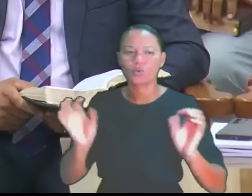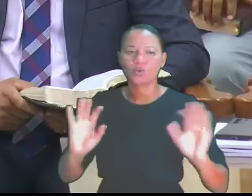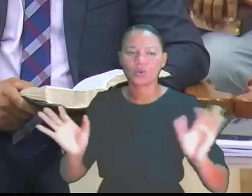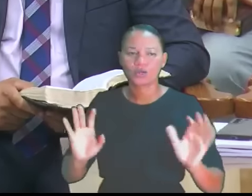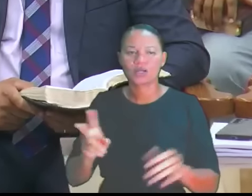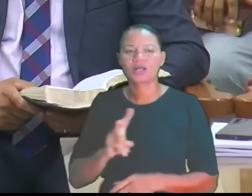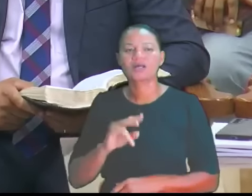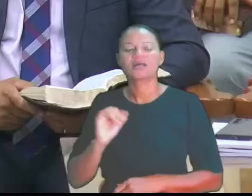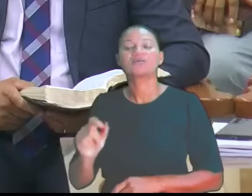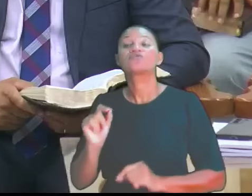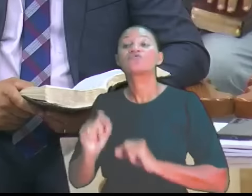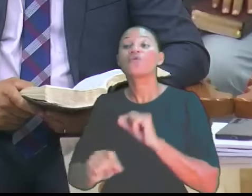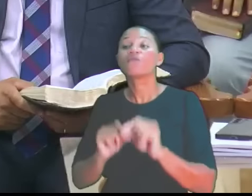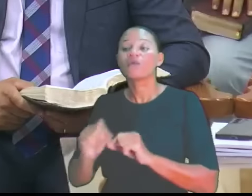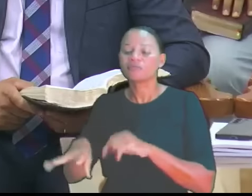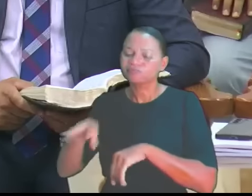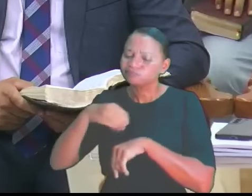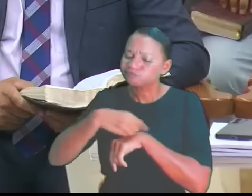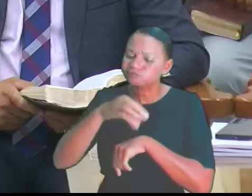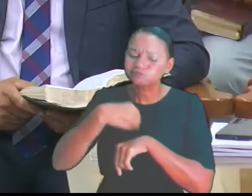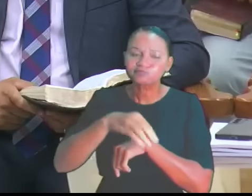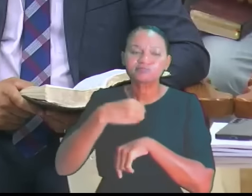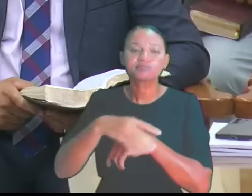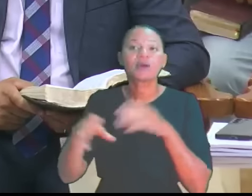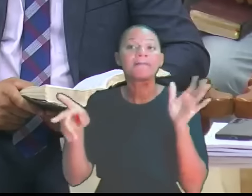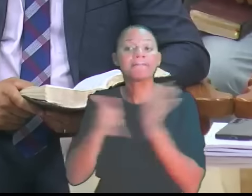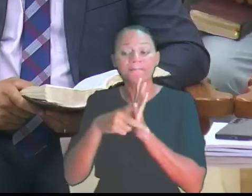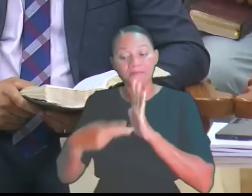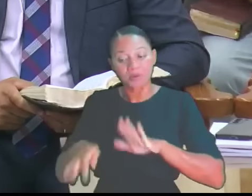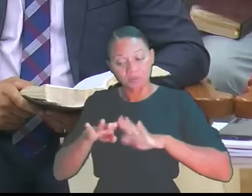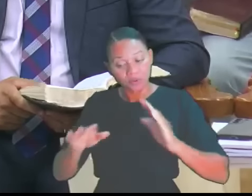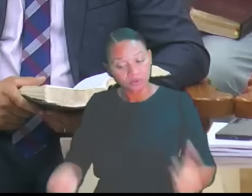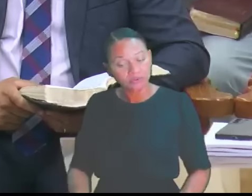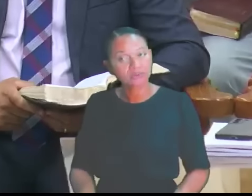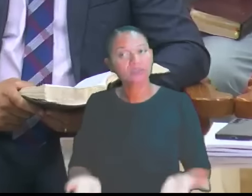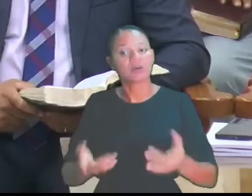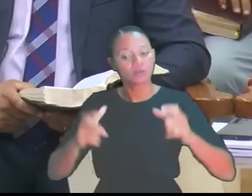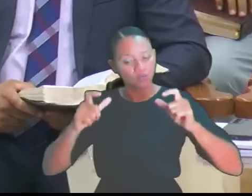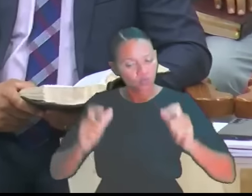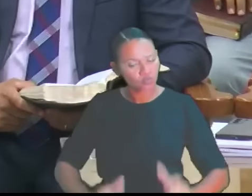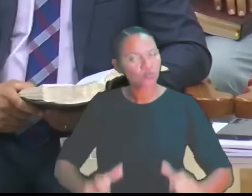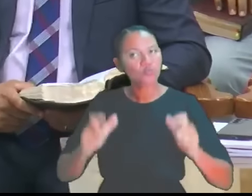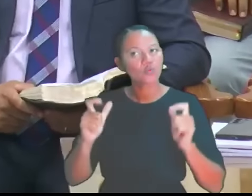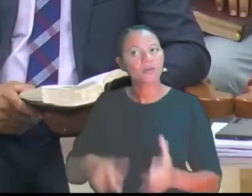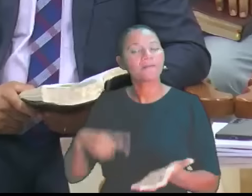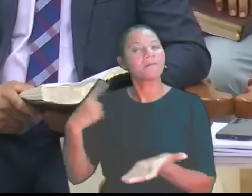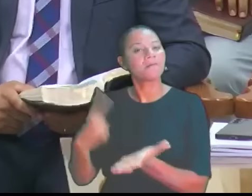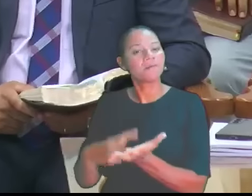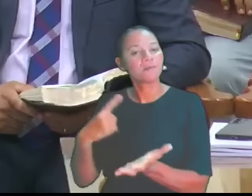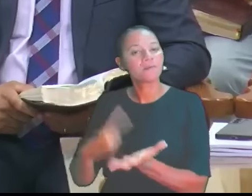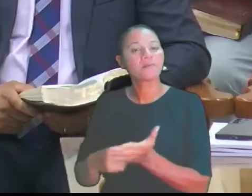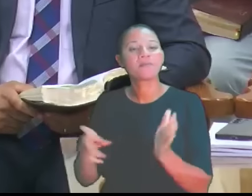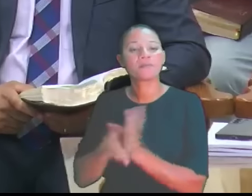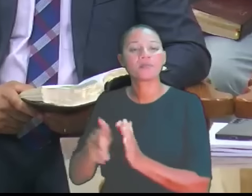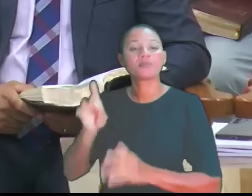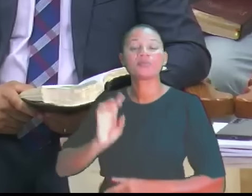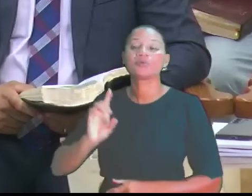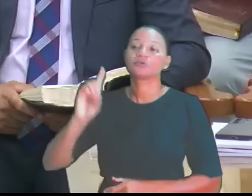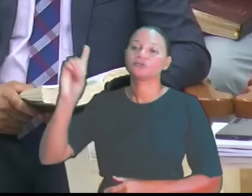vai transportar. Isso é do altar, leve para o altar, leve para o lugar determinado por Deus.